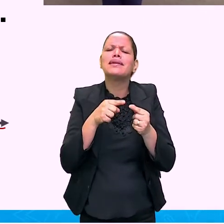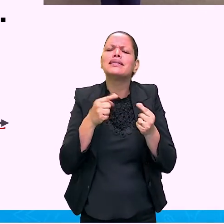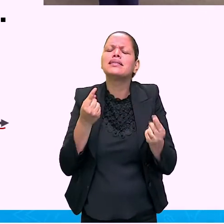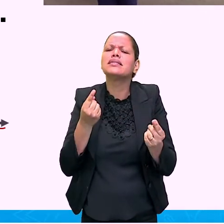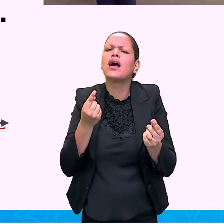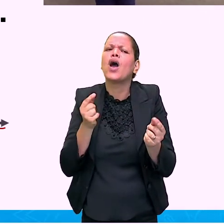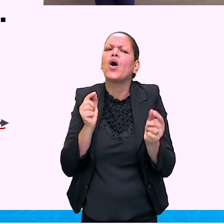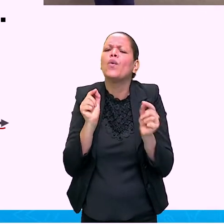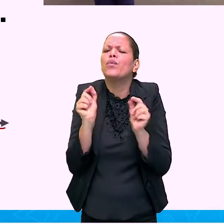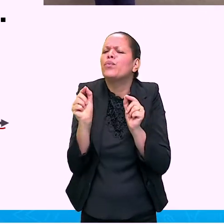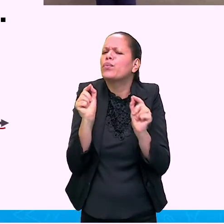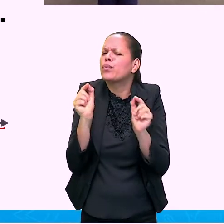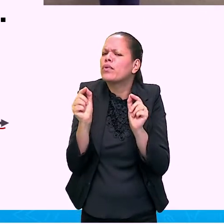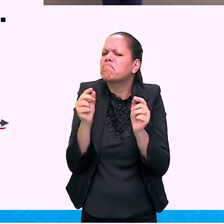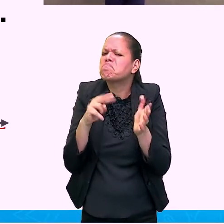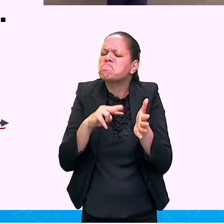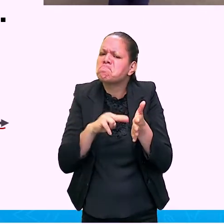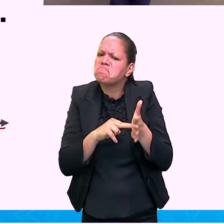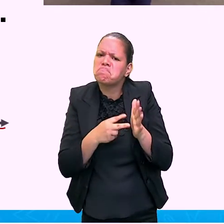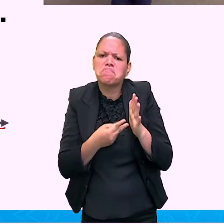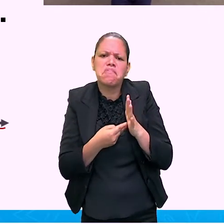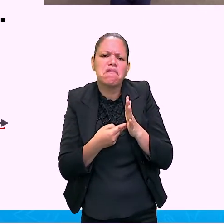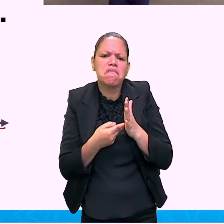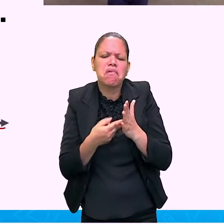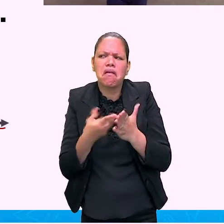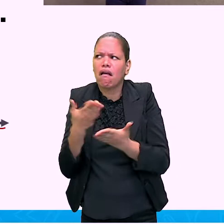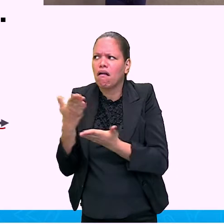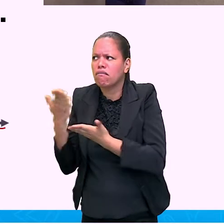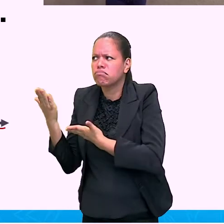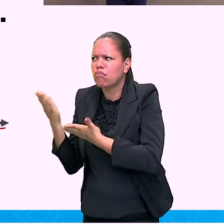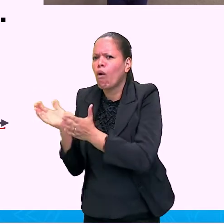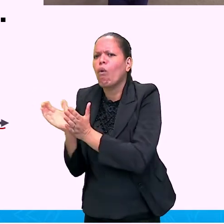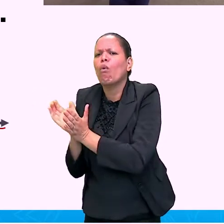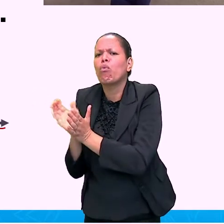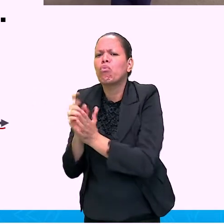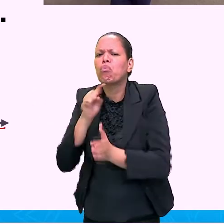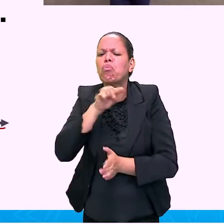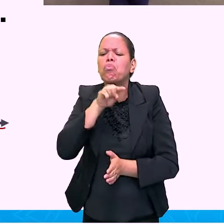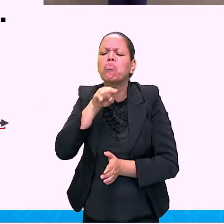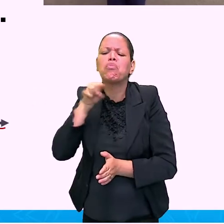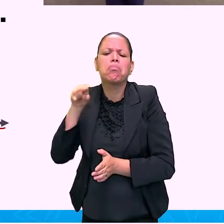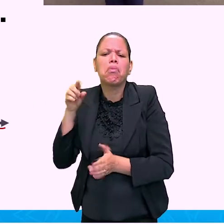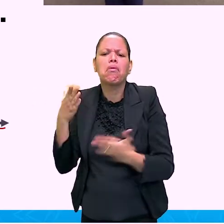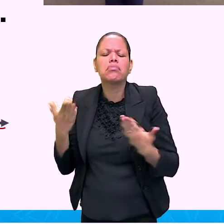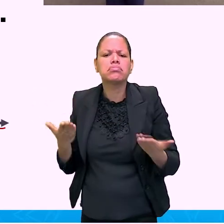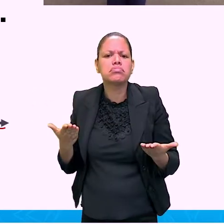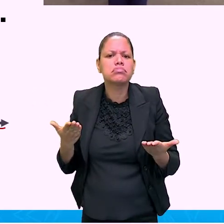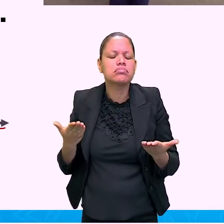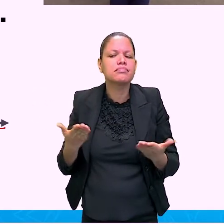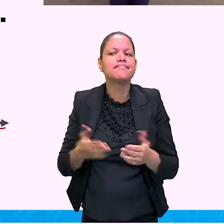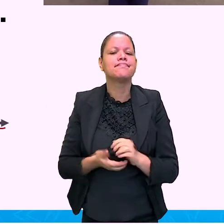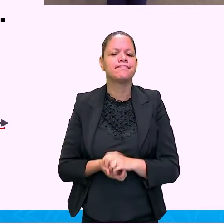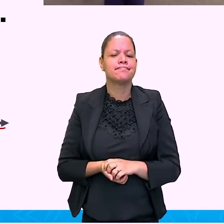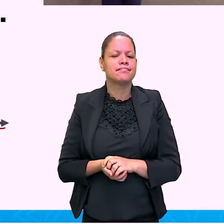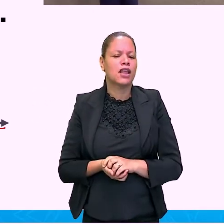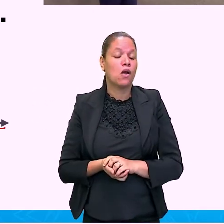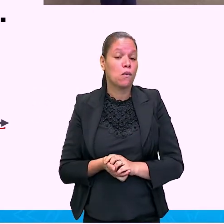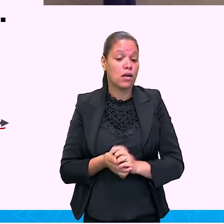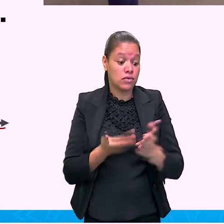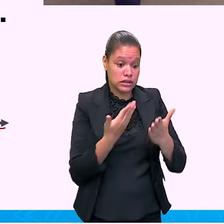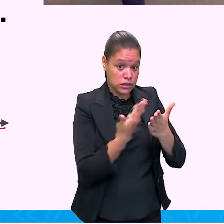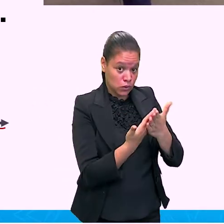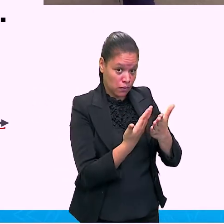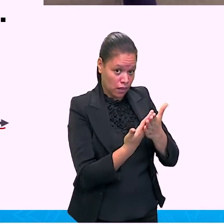pontos? Pois é o seguinte, quando trabalhamos lá na geometria, o sólido geométrico, nós vimos o quê? Os segmentos